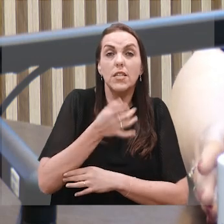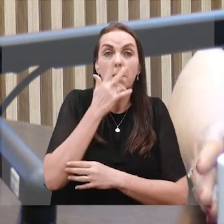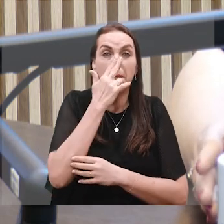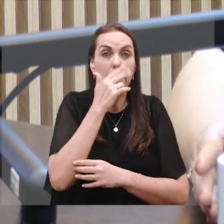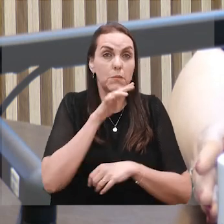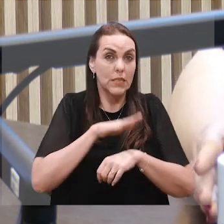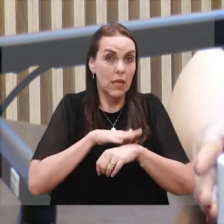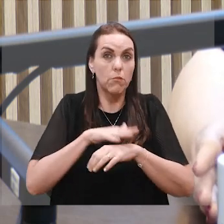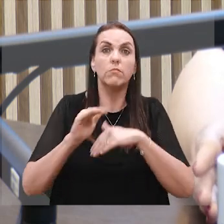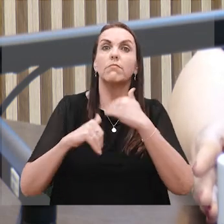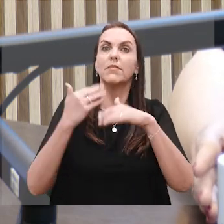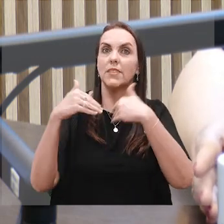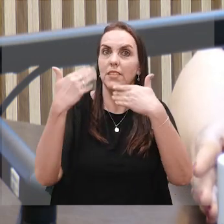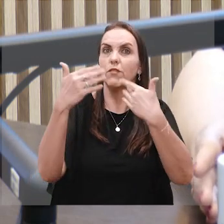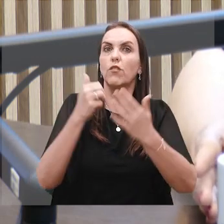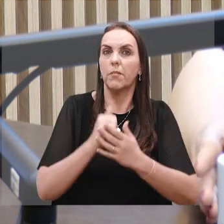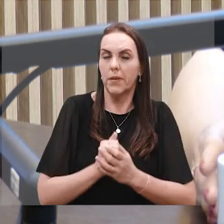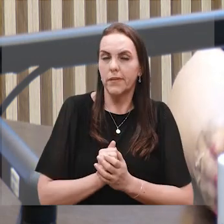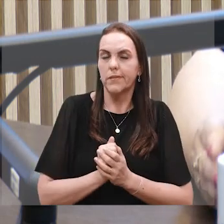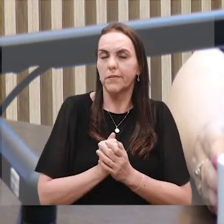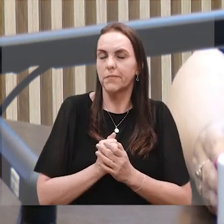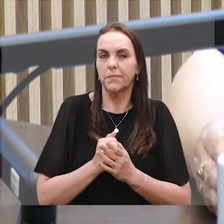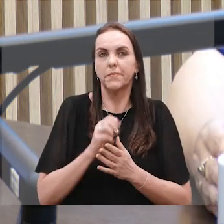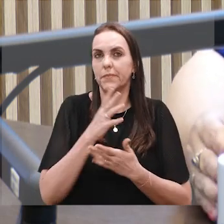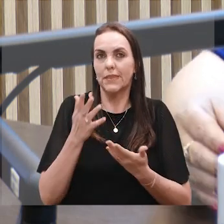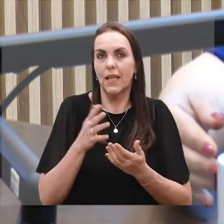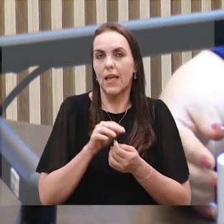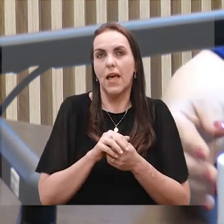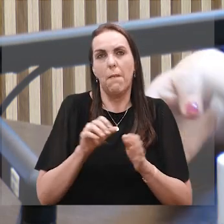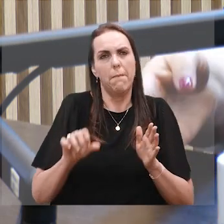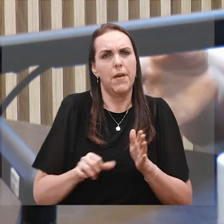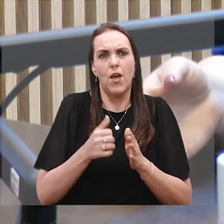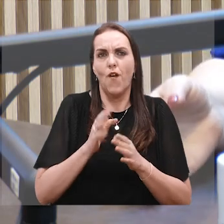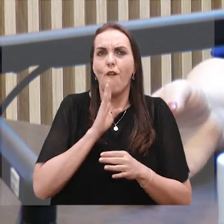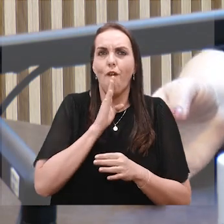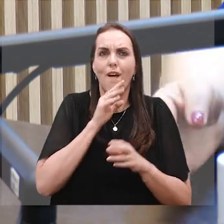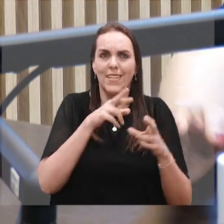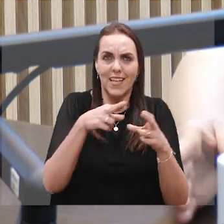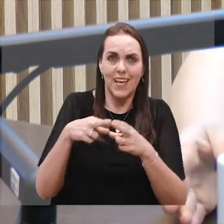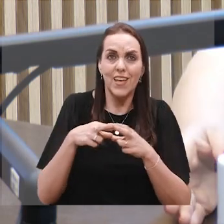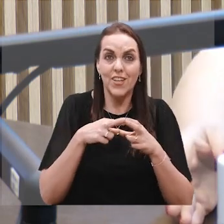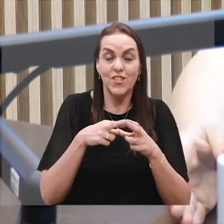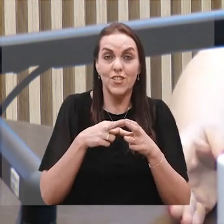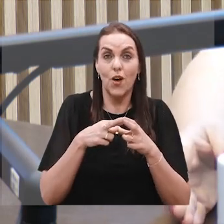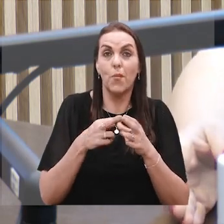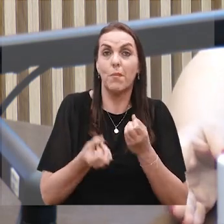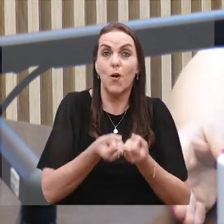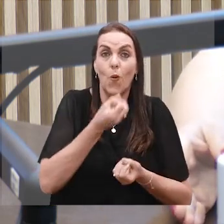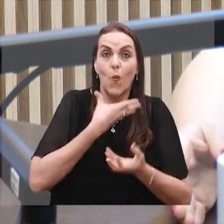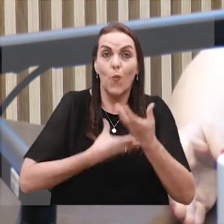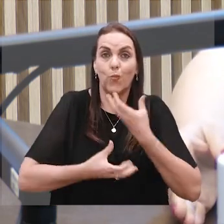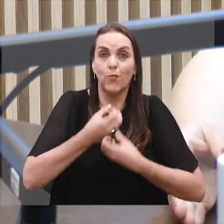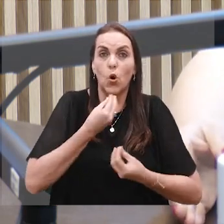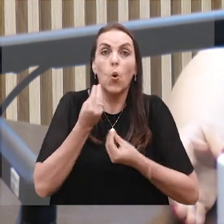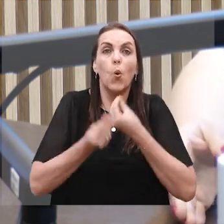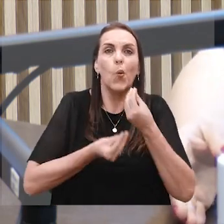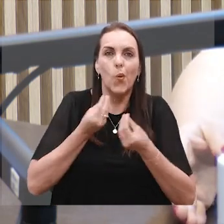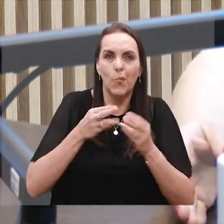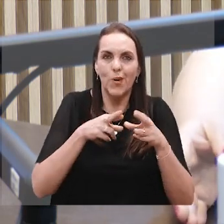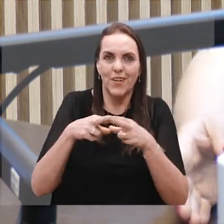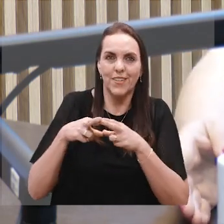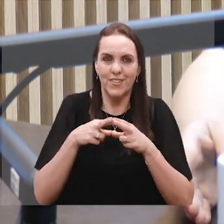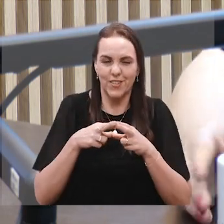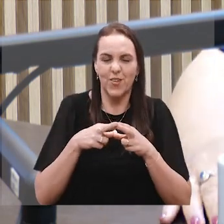mesmo tempo fazer com que ele desenvolva. E nada melhor do que alguém que conhece a sua região para falar da sua região, né?